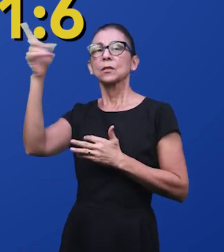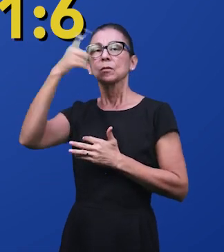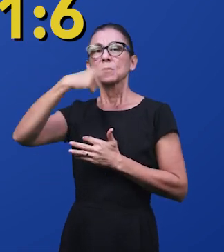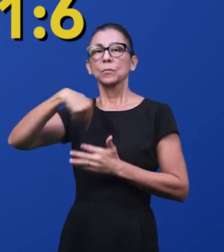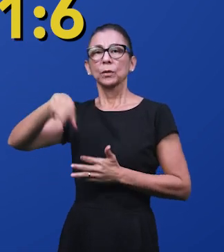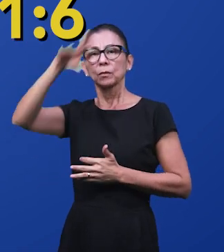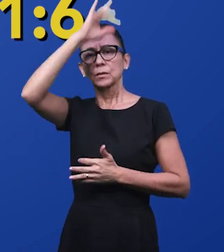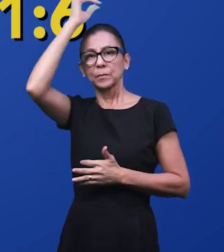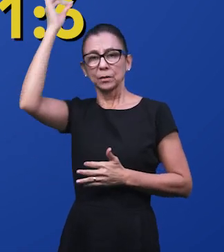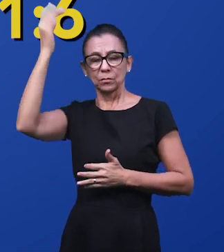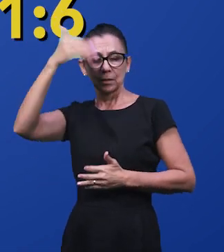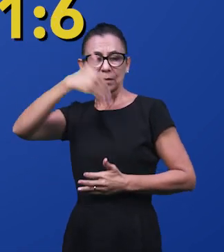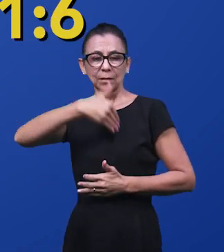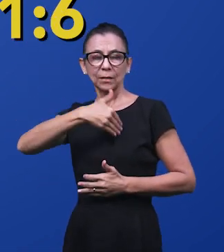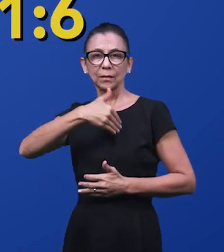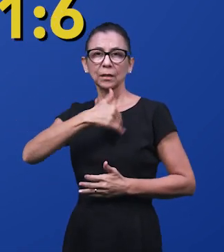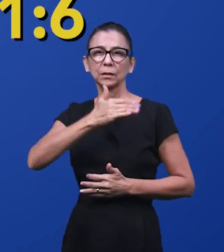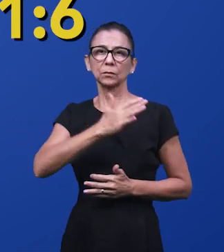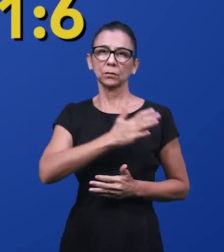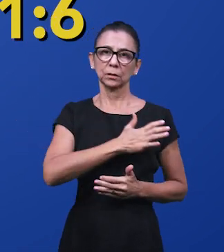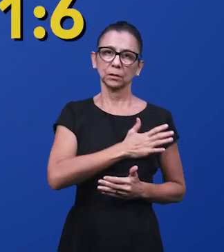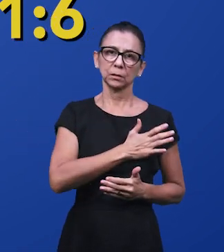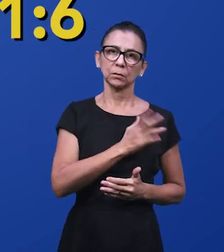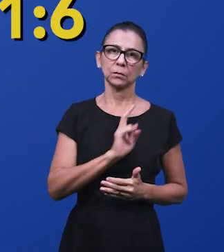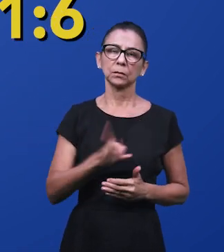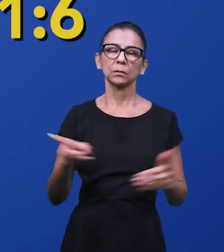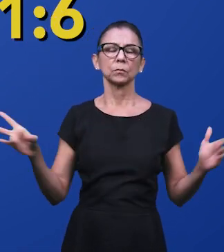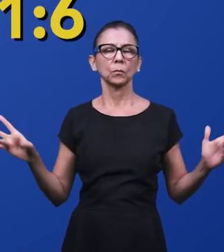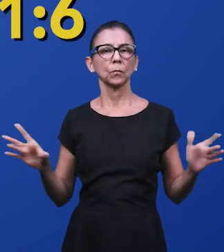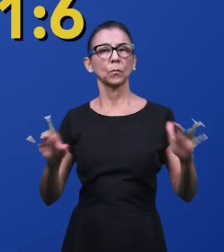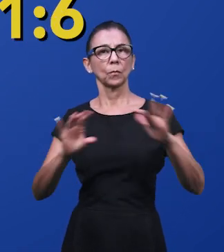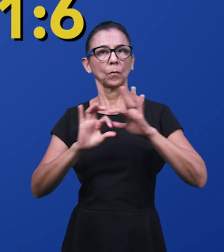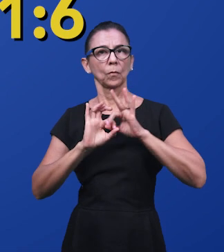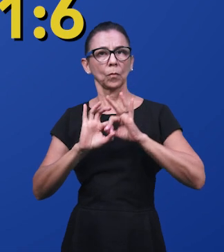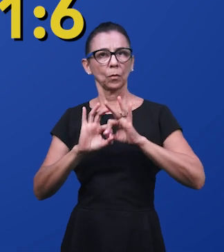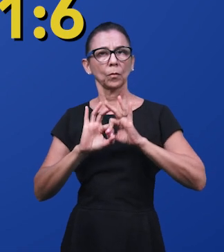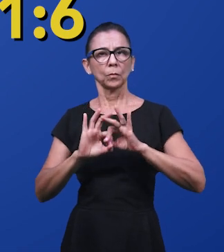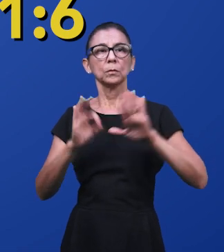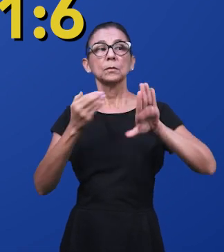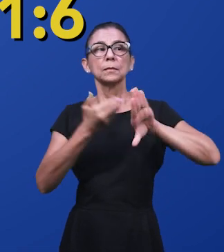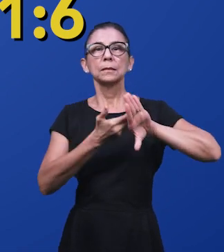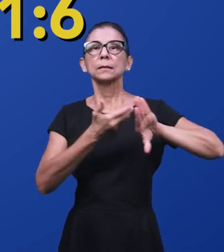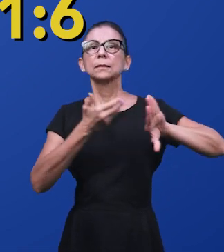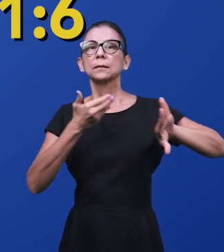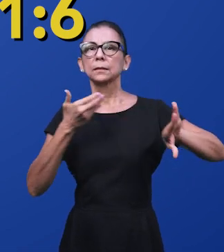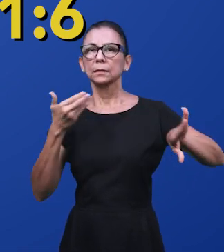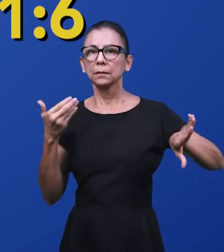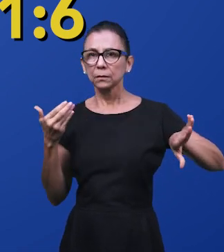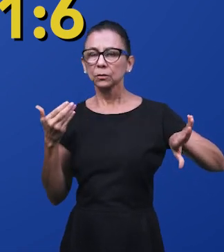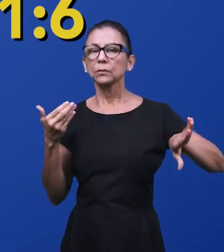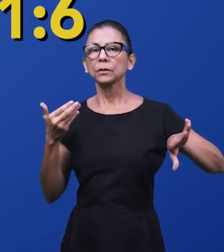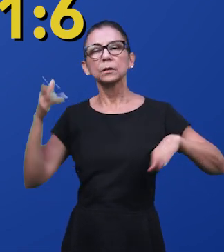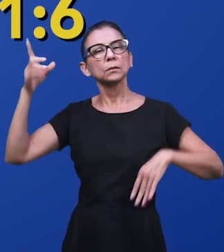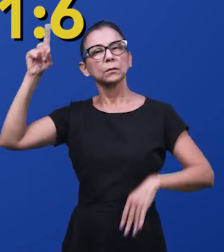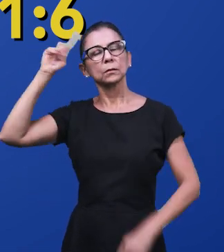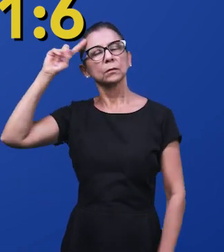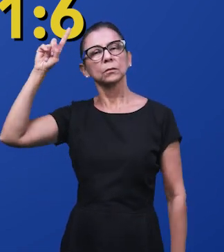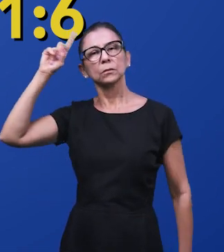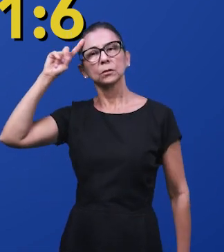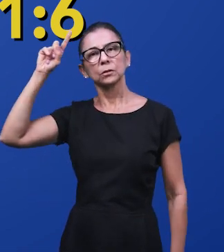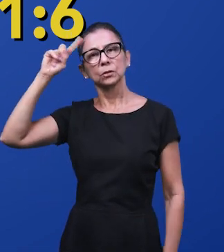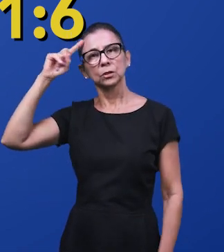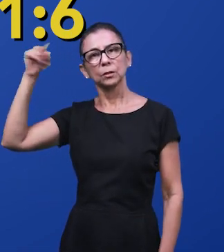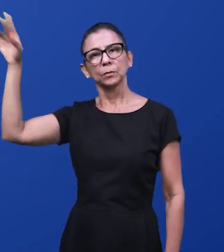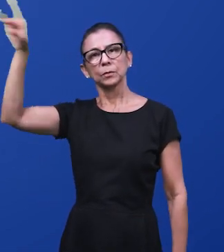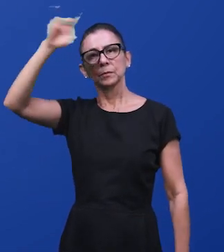devemos realmente estarmos nos santificando a cada dia para que o Espírito Santo possa habitar nas nossas vidas. A paz do